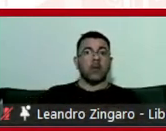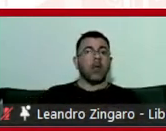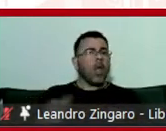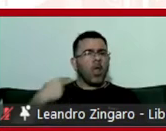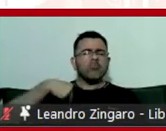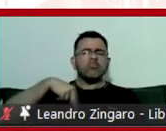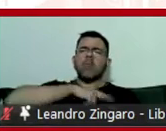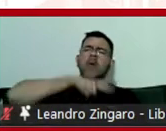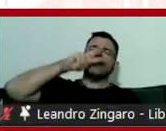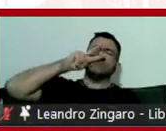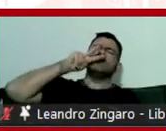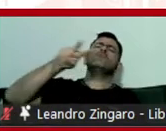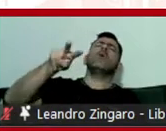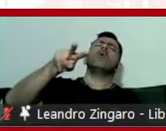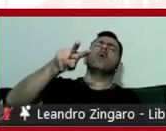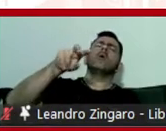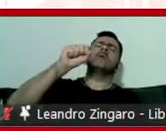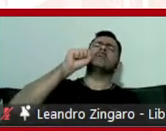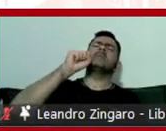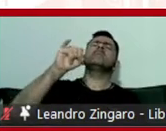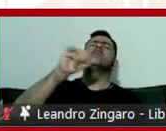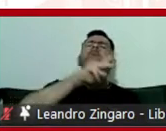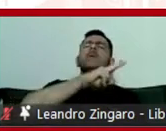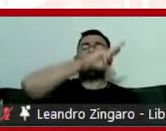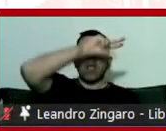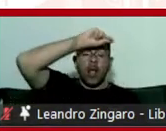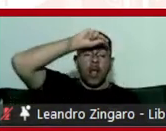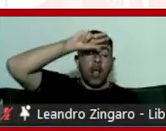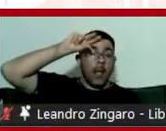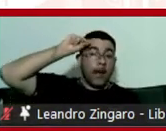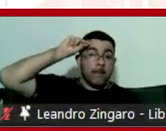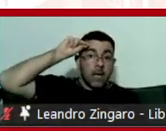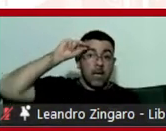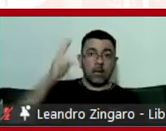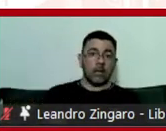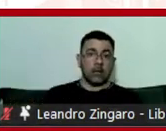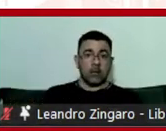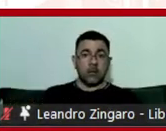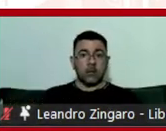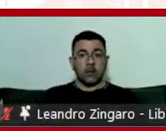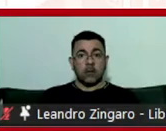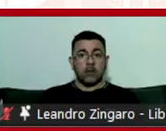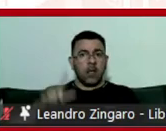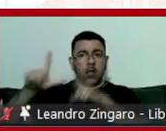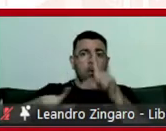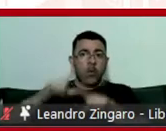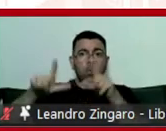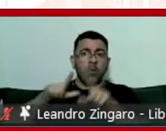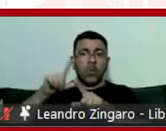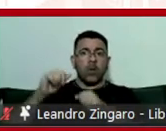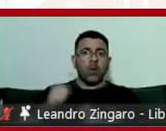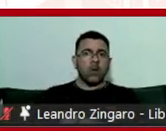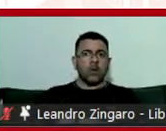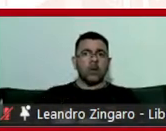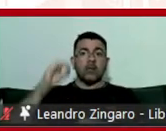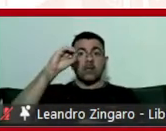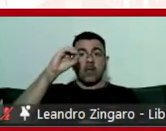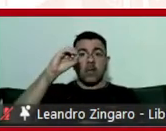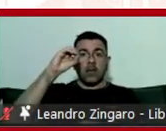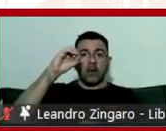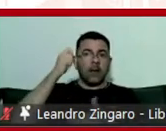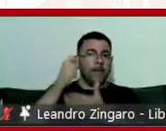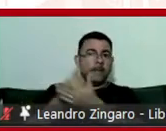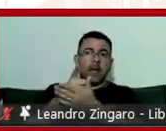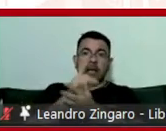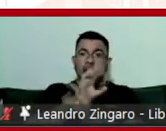e se o governo porque isso fo uma lacuna que o governo deixou e se o governo servisse como plataforma e cobrasse zero vocês vão ver aqui que